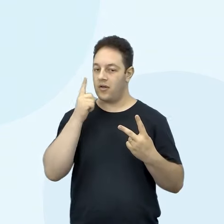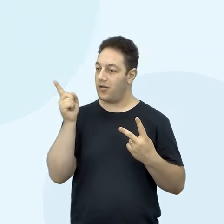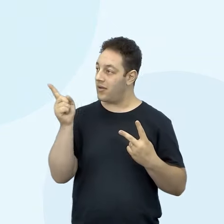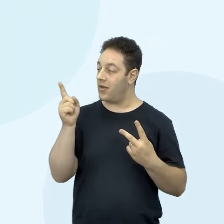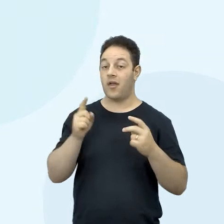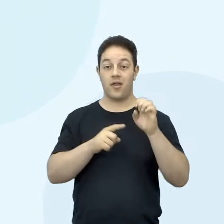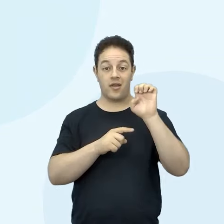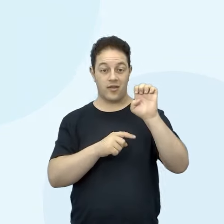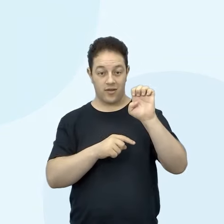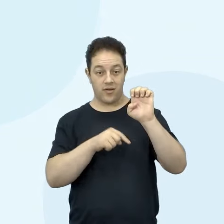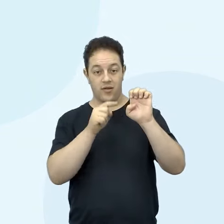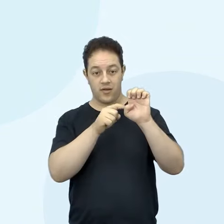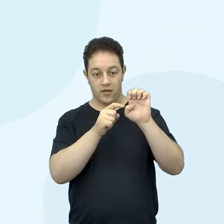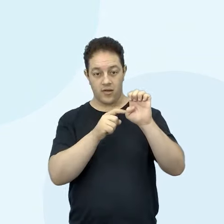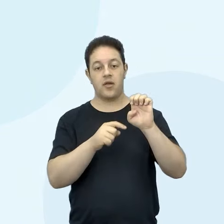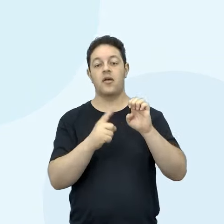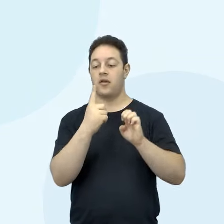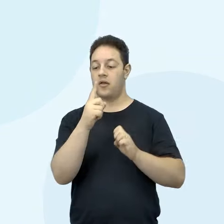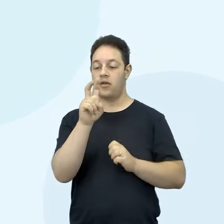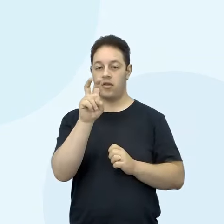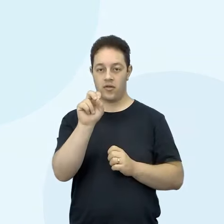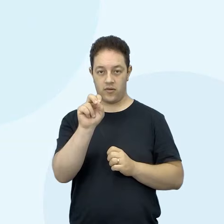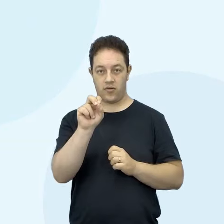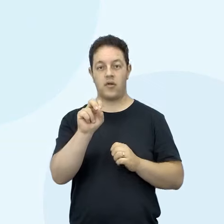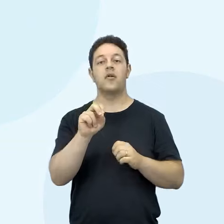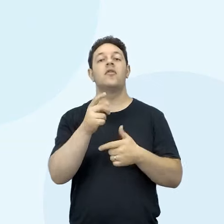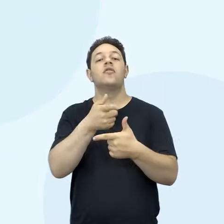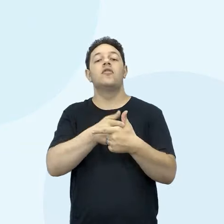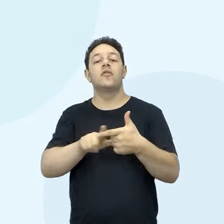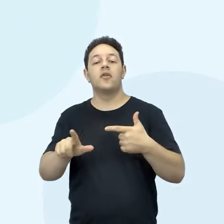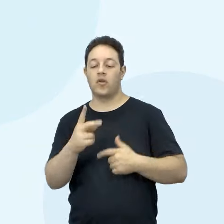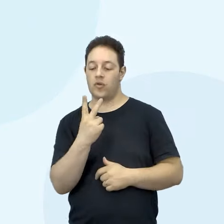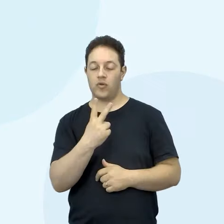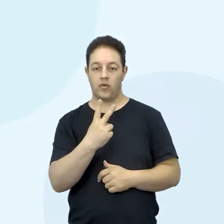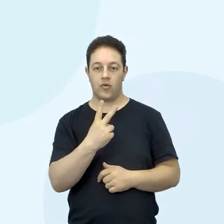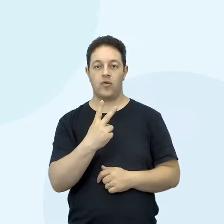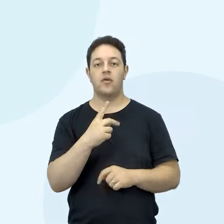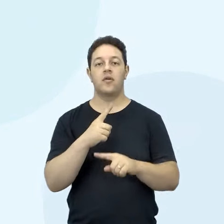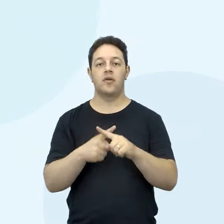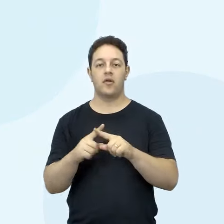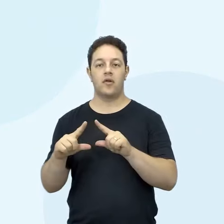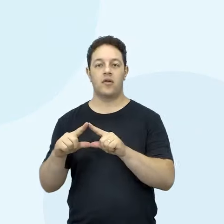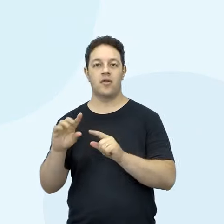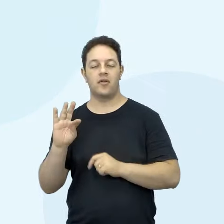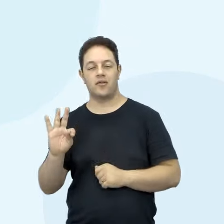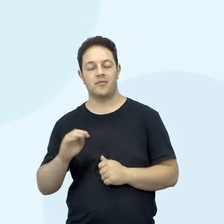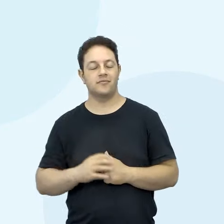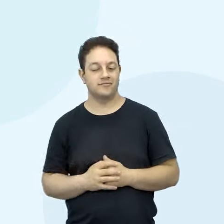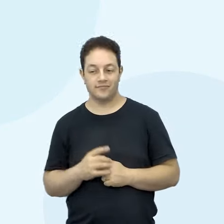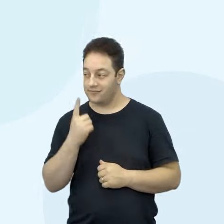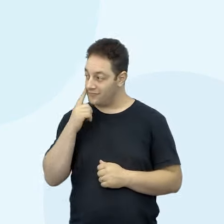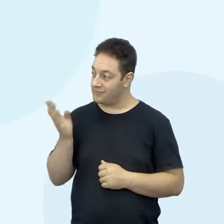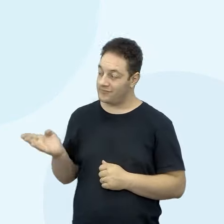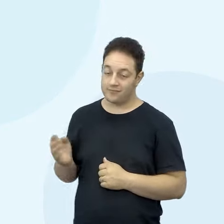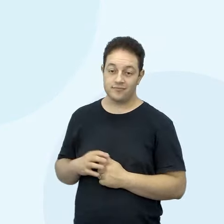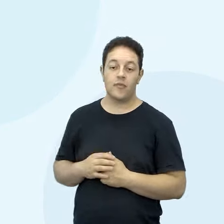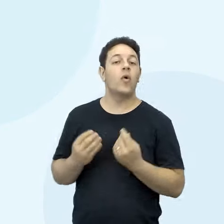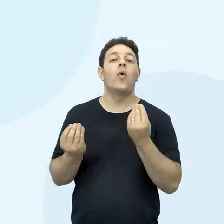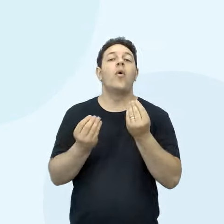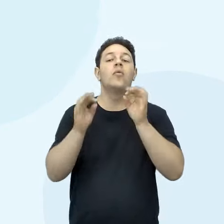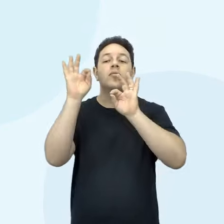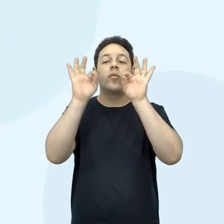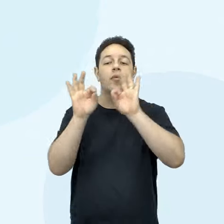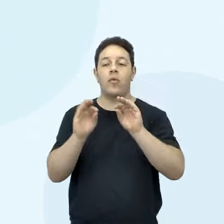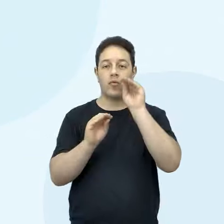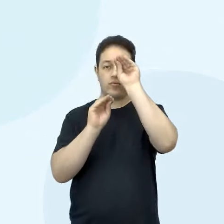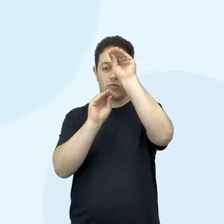encontrei 150 2T. Logo, eu posso escrever assim, ó,